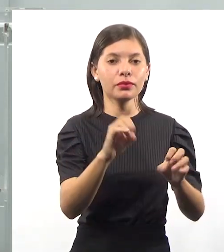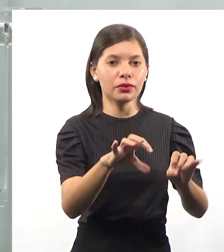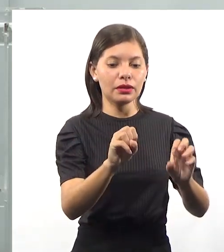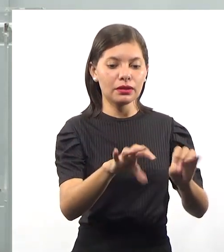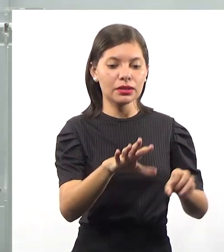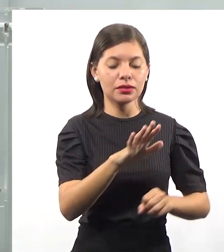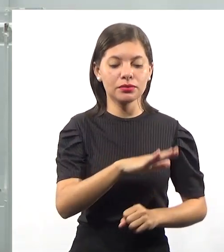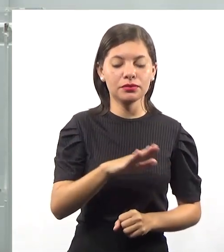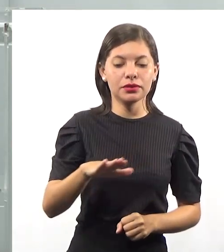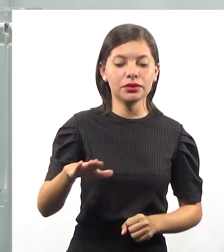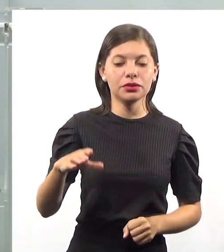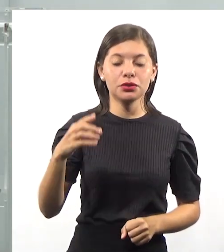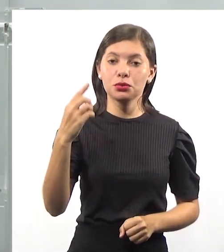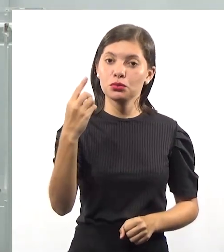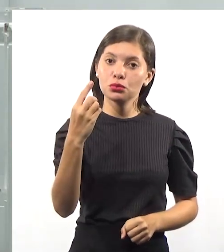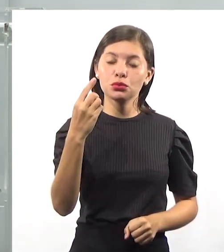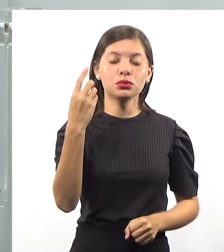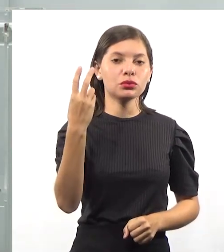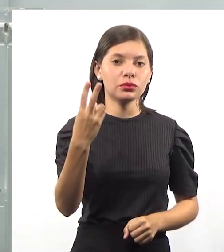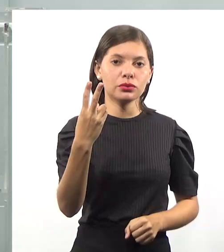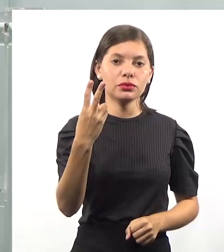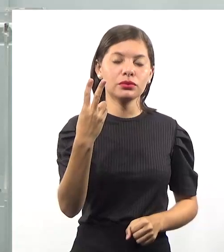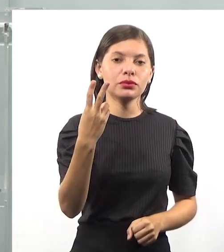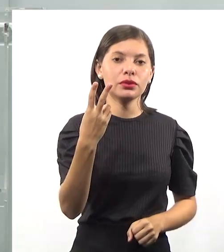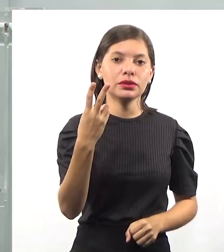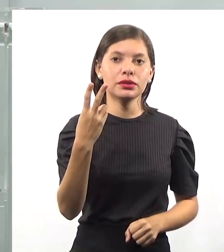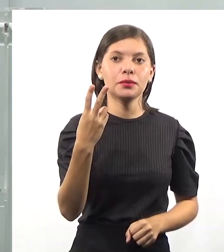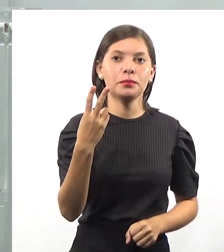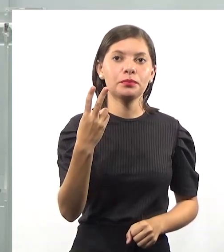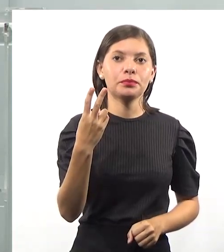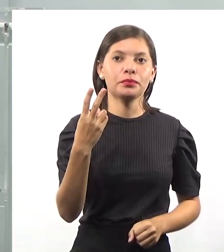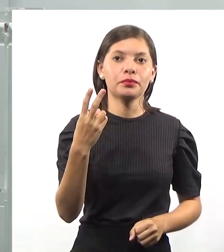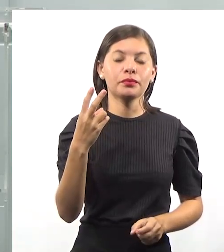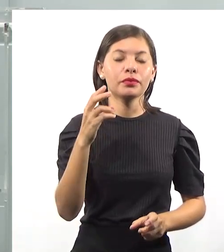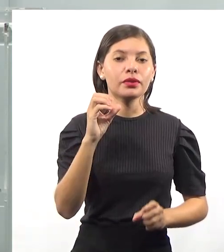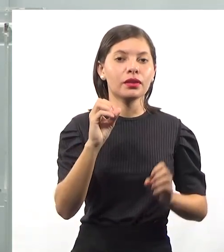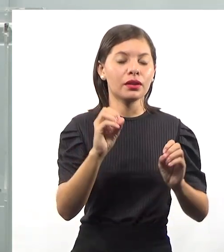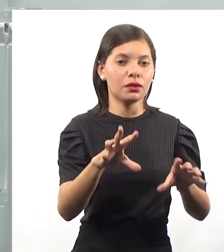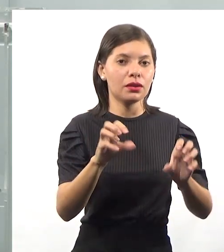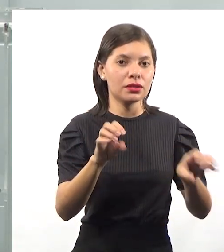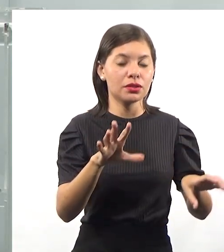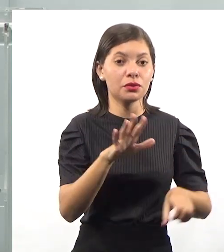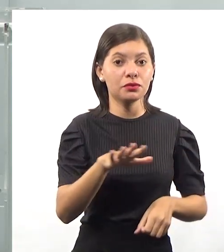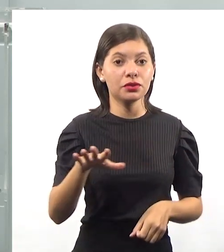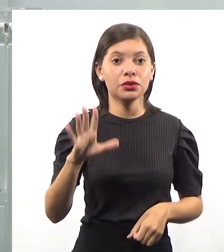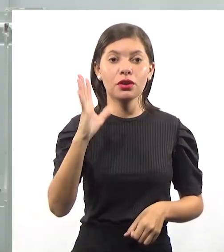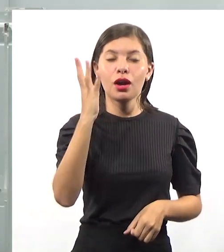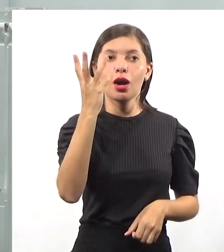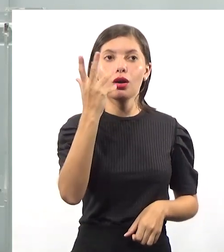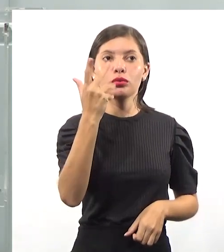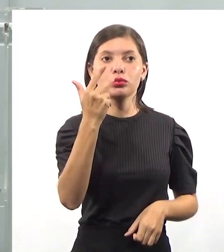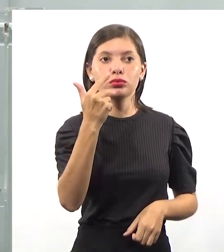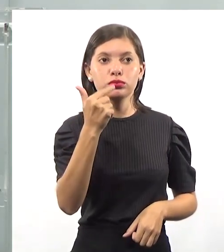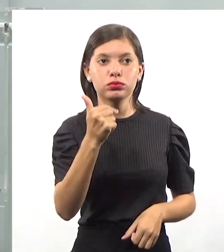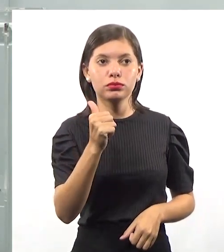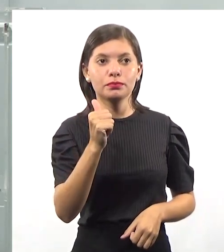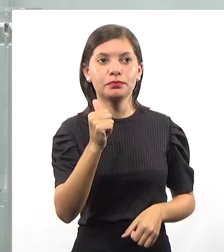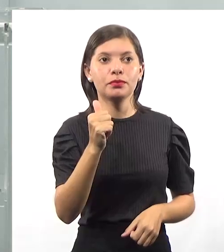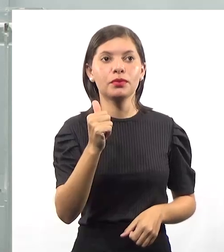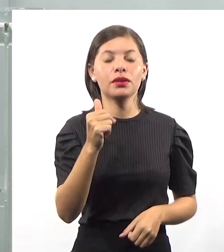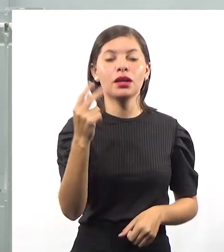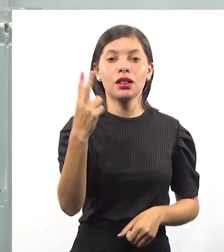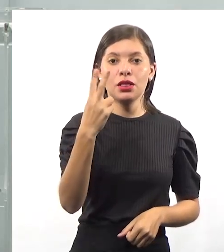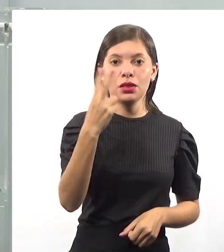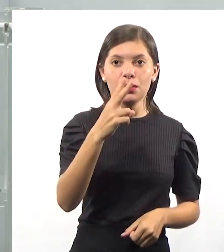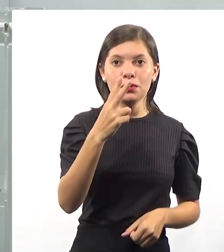educação infantil 2, elas recebem essa divisão, considerando que educação infantil 1 são as creches e educação infantil 2 é